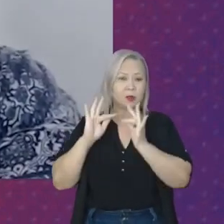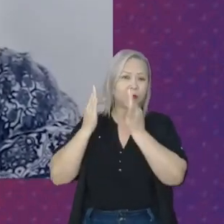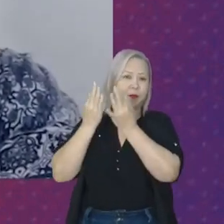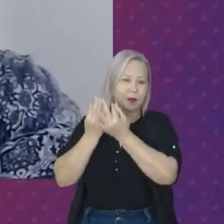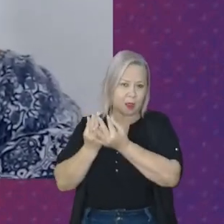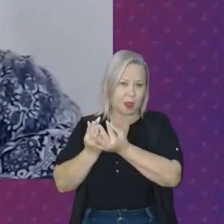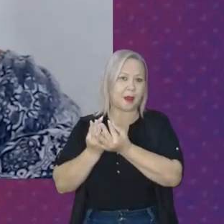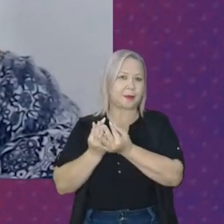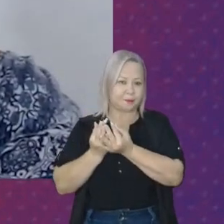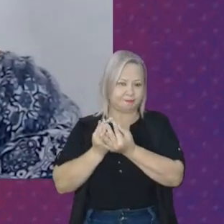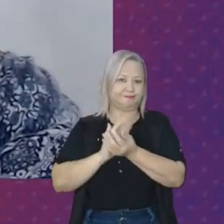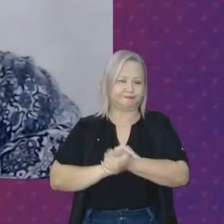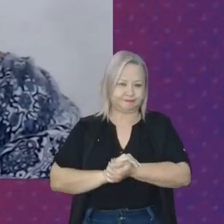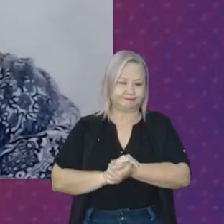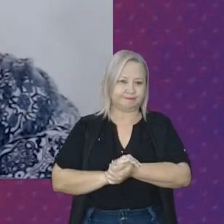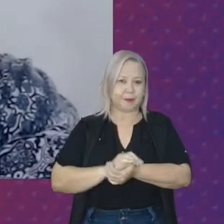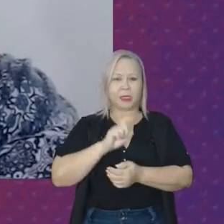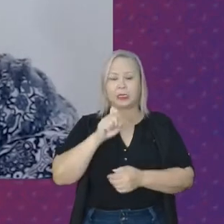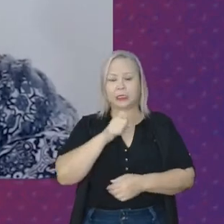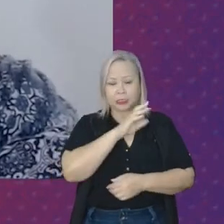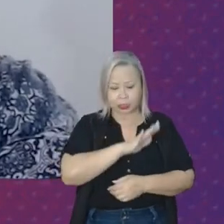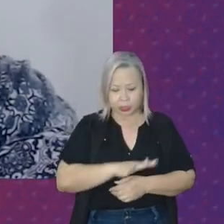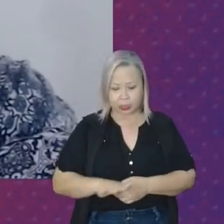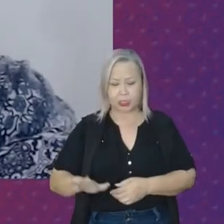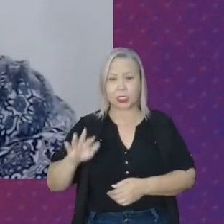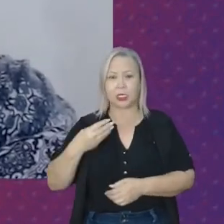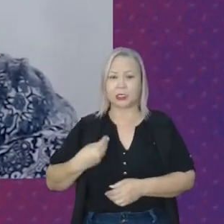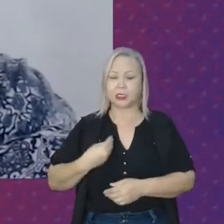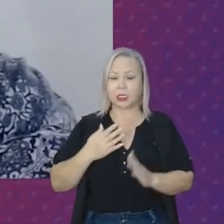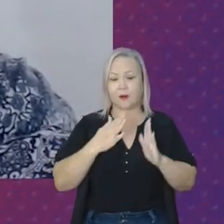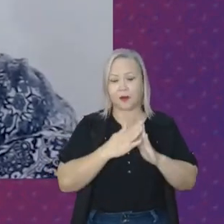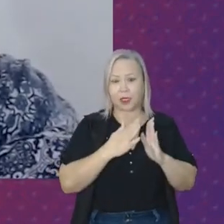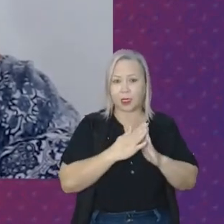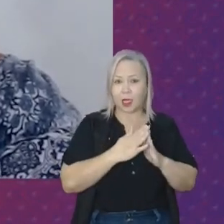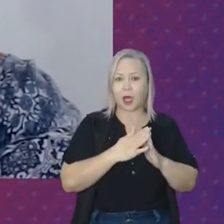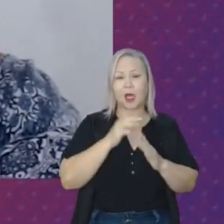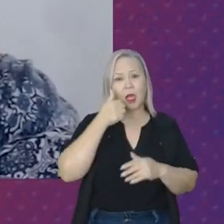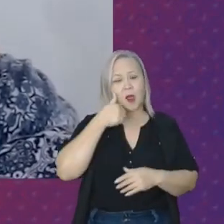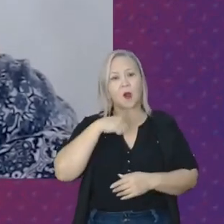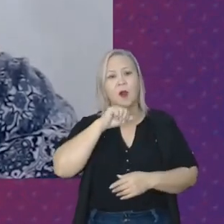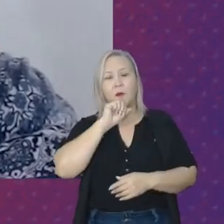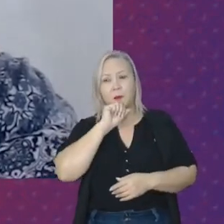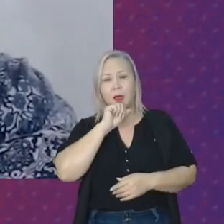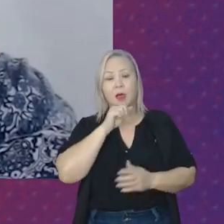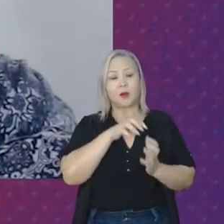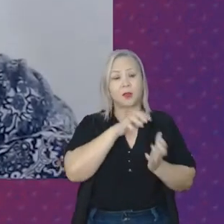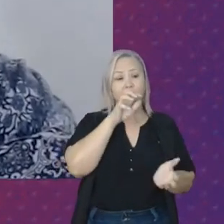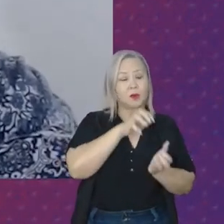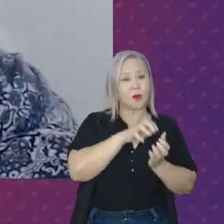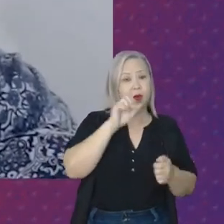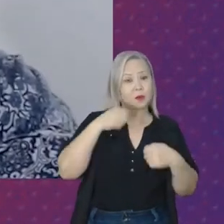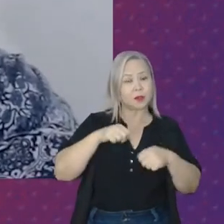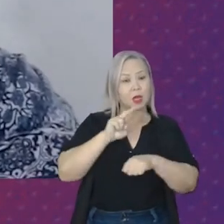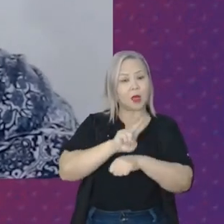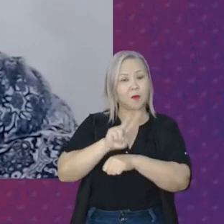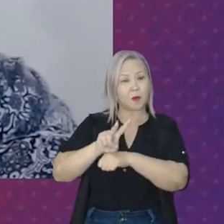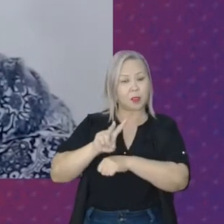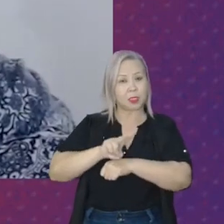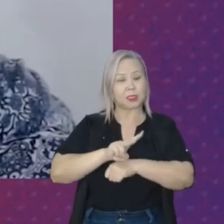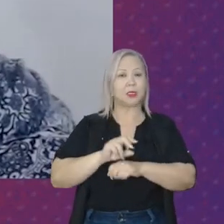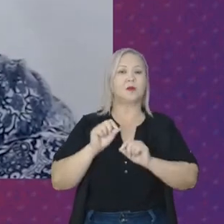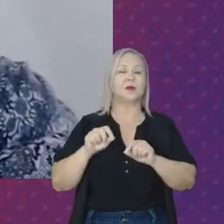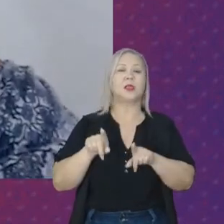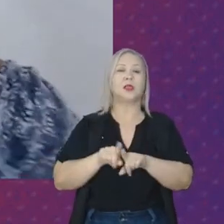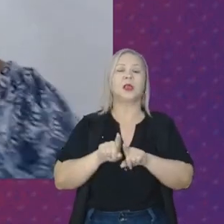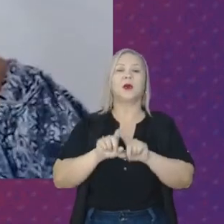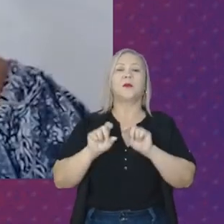familiares, seja as crianças que estavam em casa com aula remota, sejam os idosos que precisavam de proteção, e até